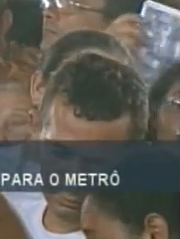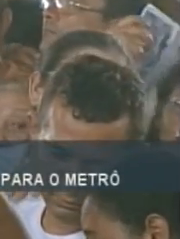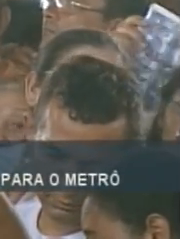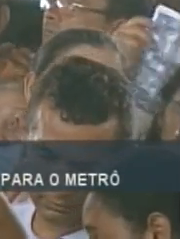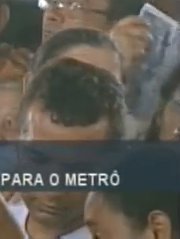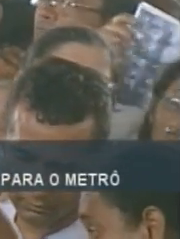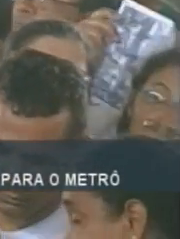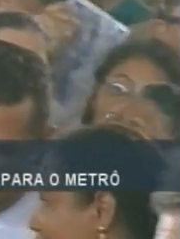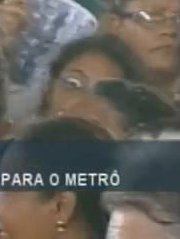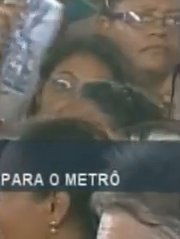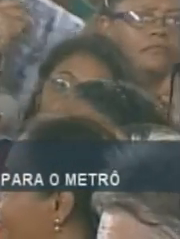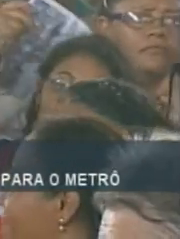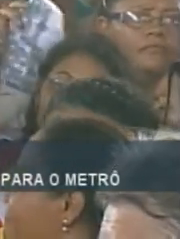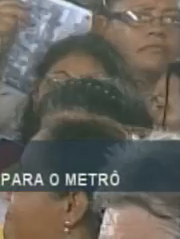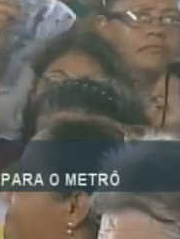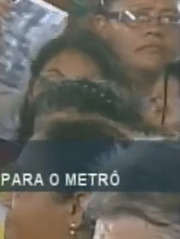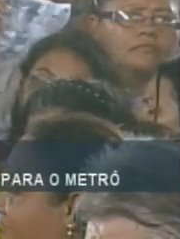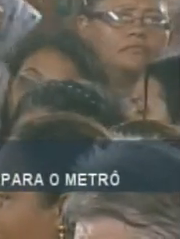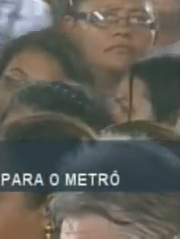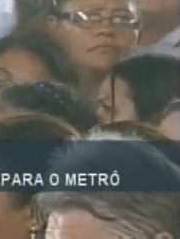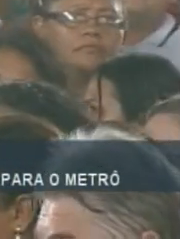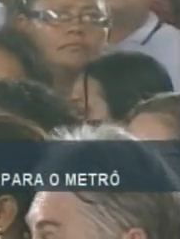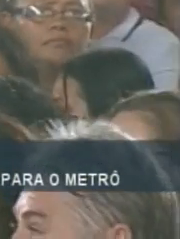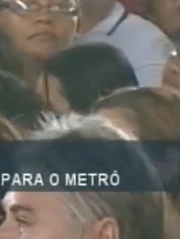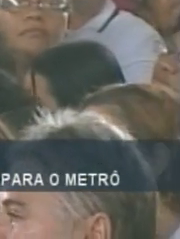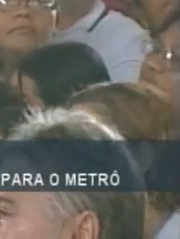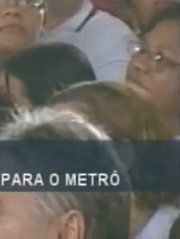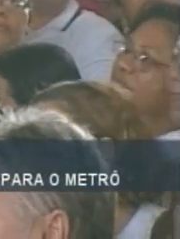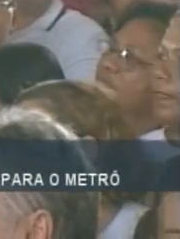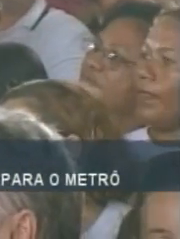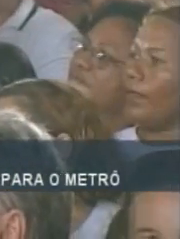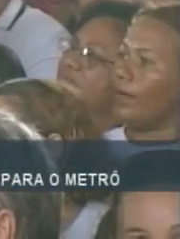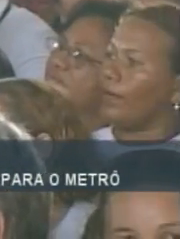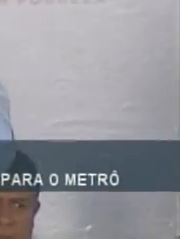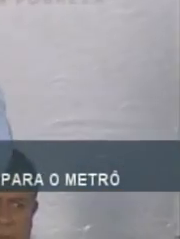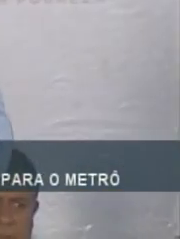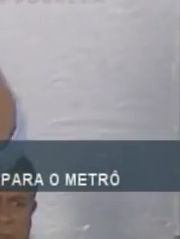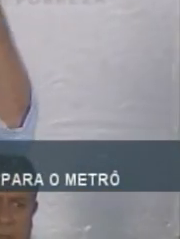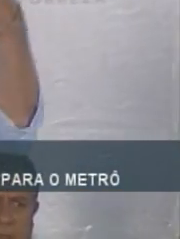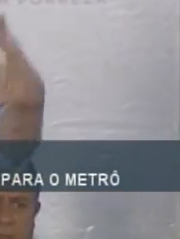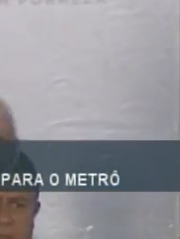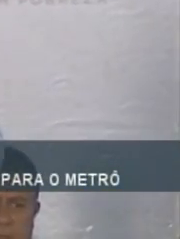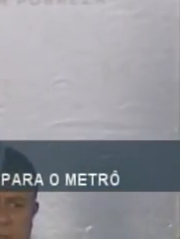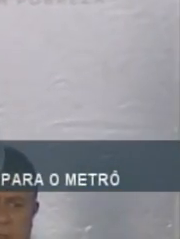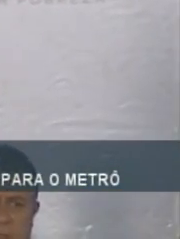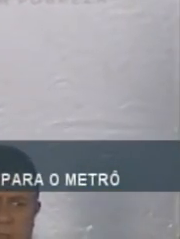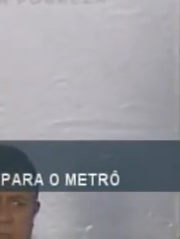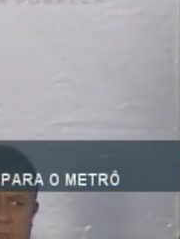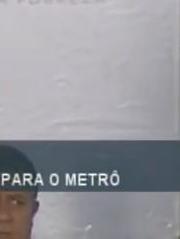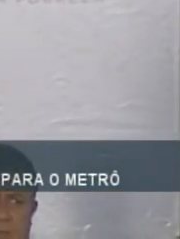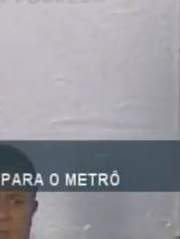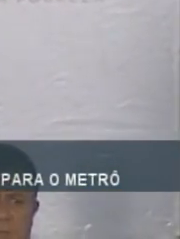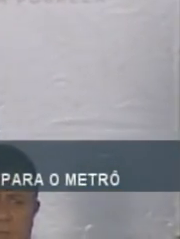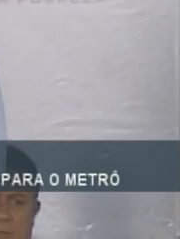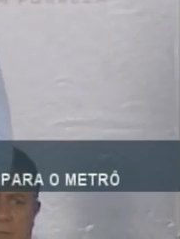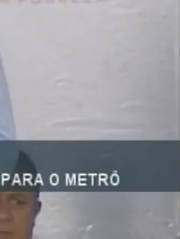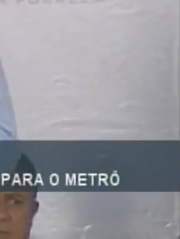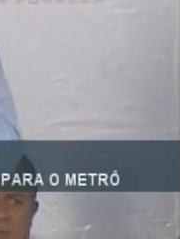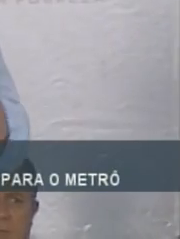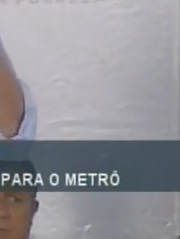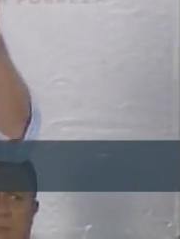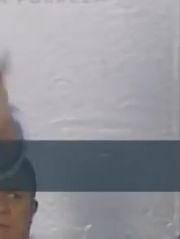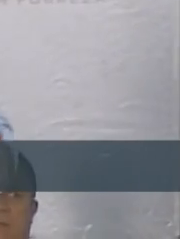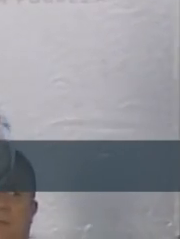financeiro que será feito com, graças ao seu investimento. Isso vai significar que, muito